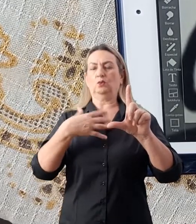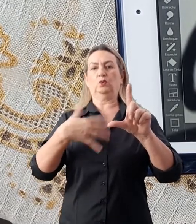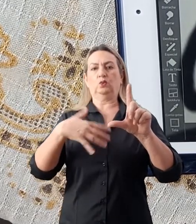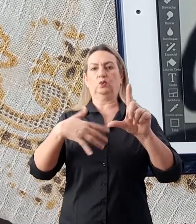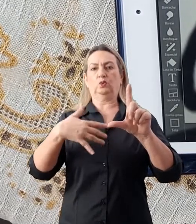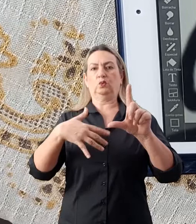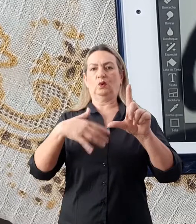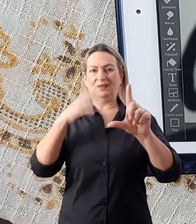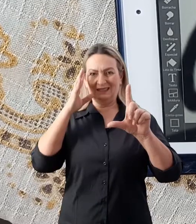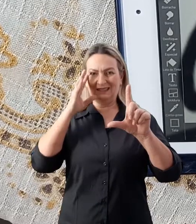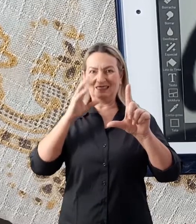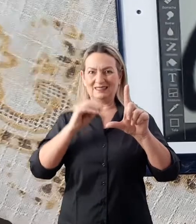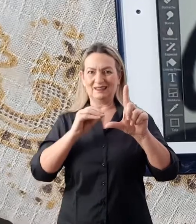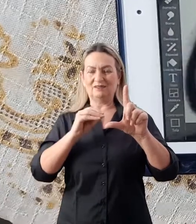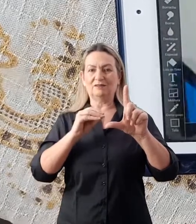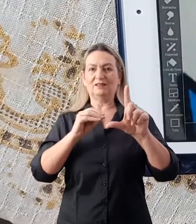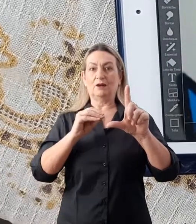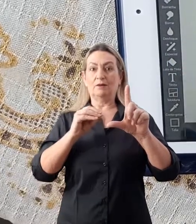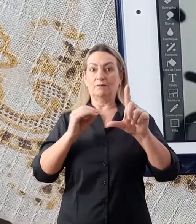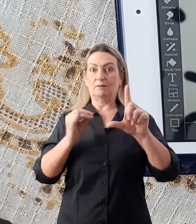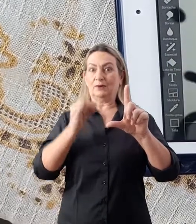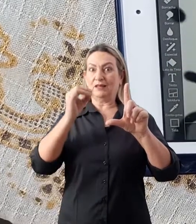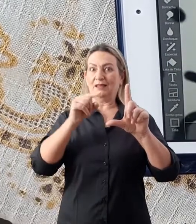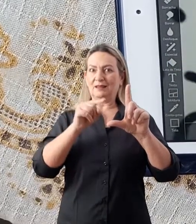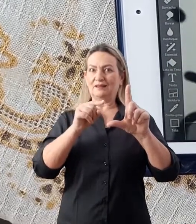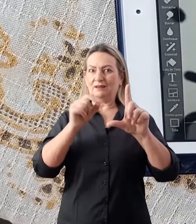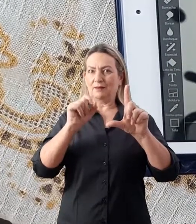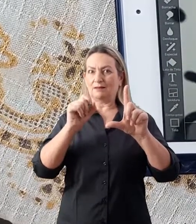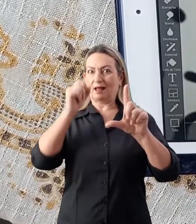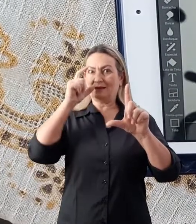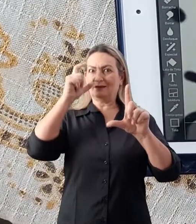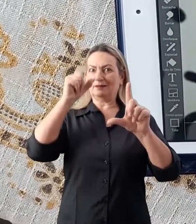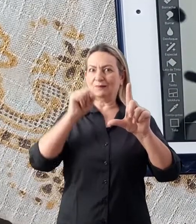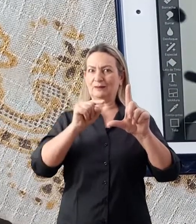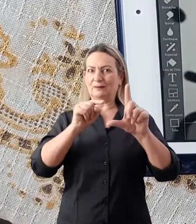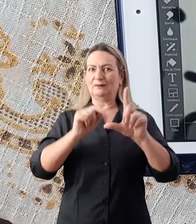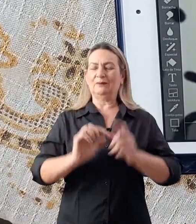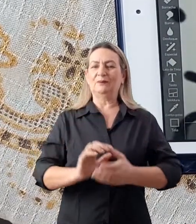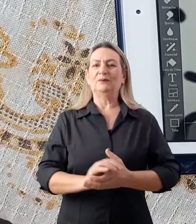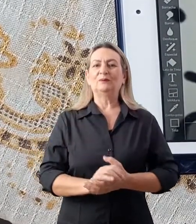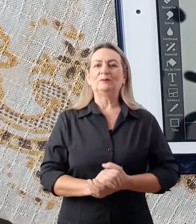muito, né? Aí sim. Se não, fica aqui.